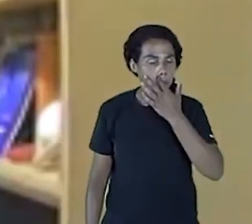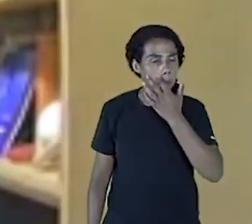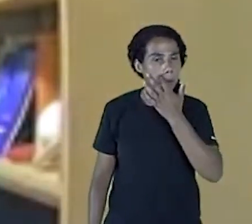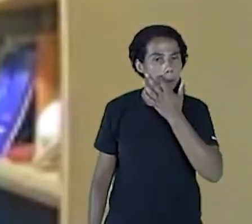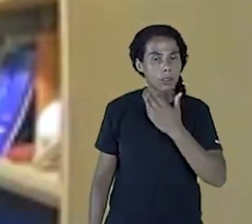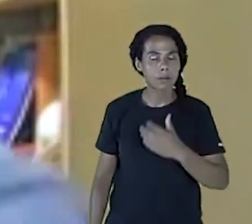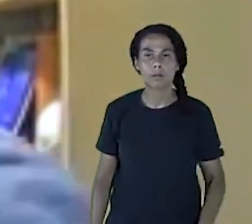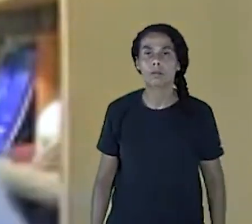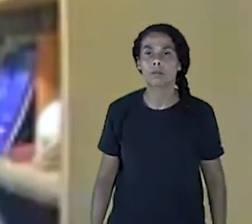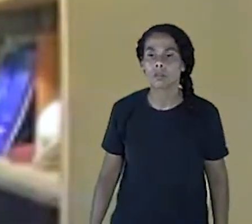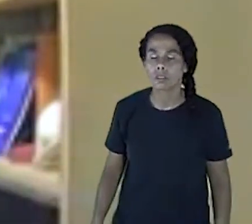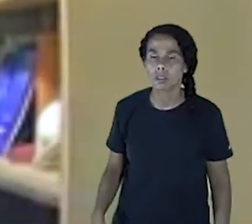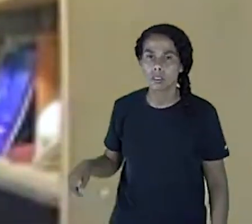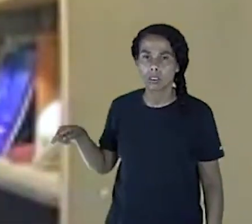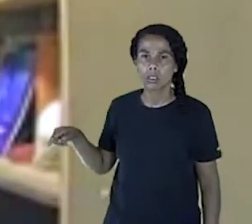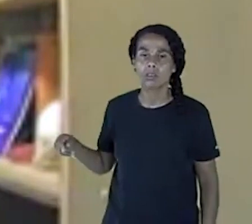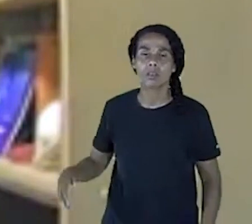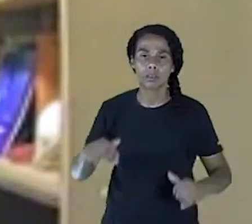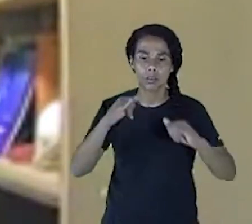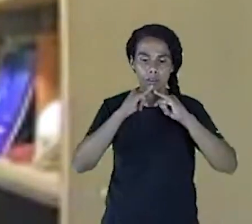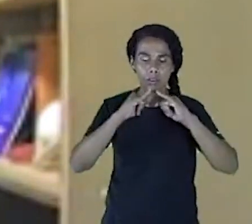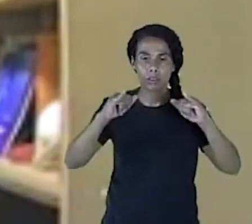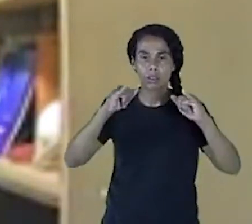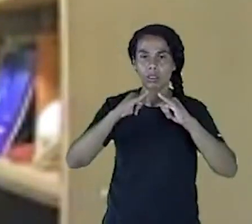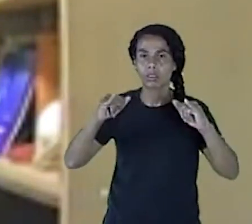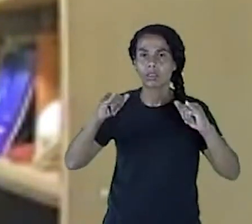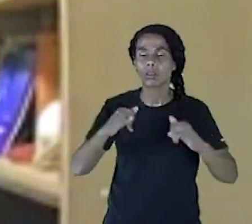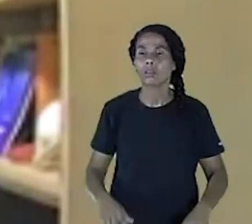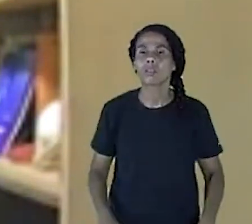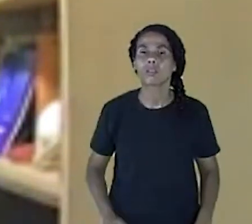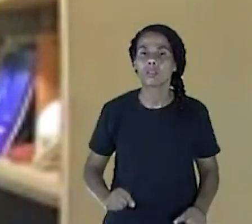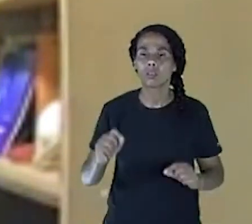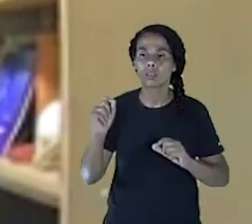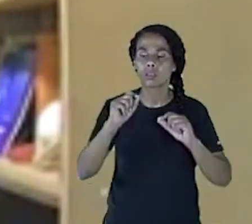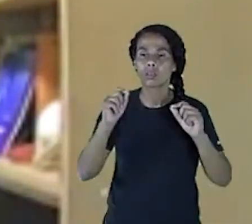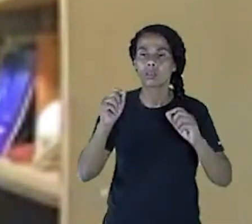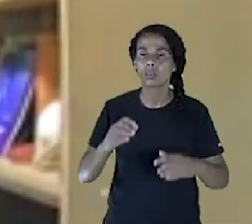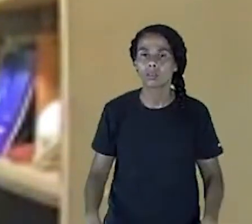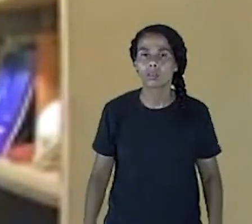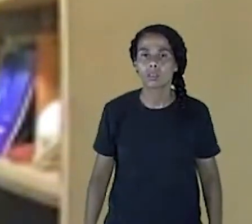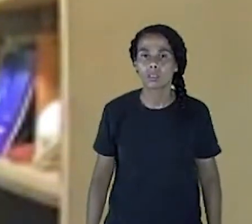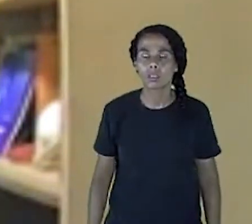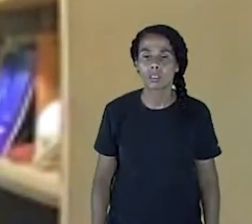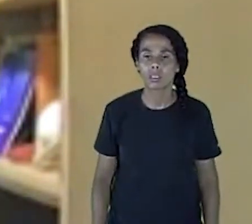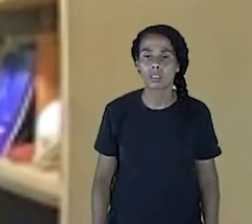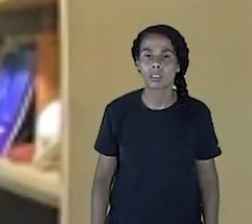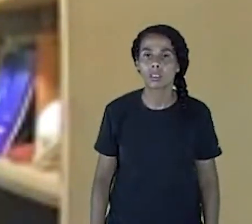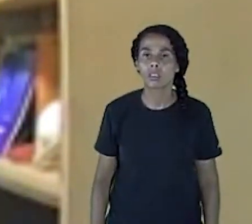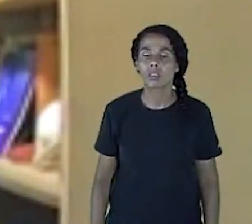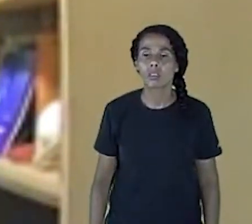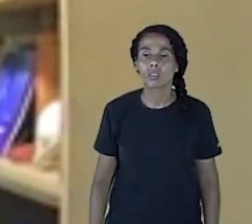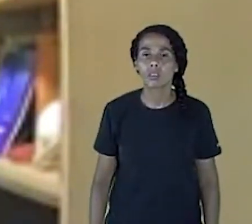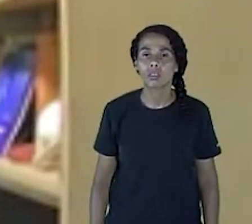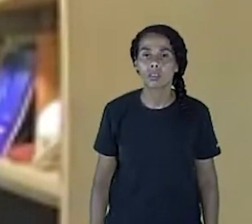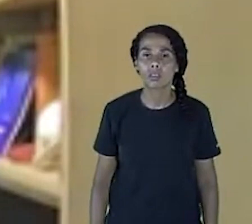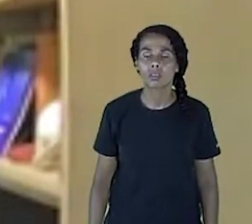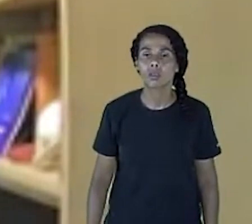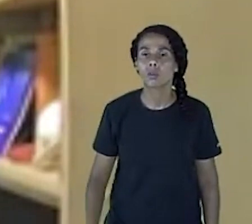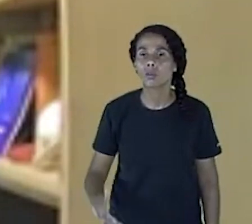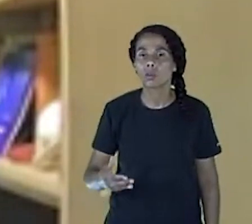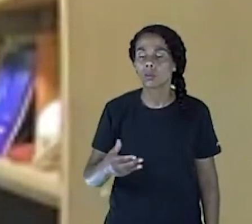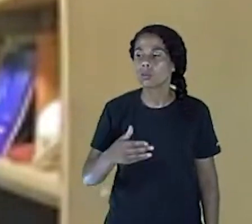um mestrezinho, eu e Gil, assim, muito em comum, que chamava-se Walter